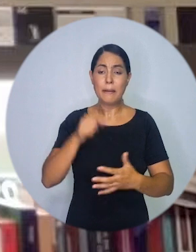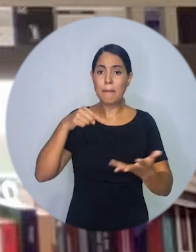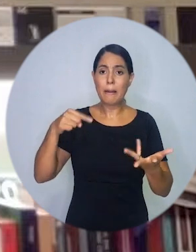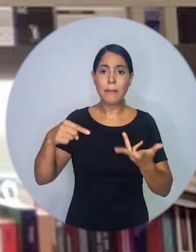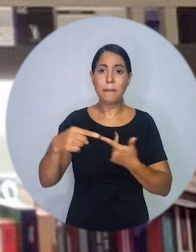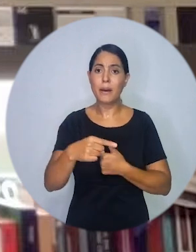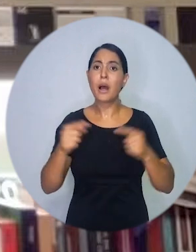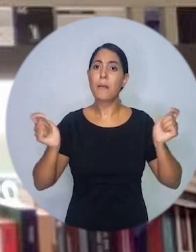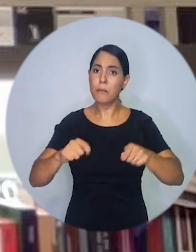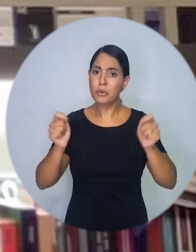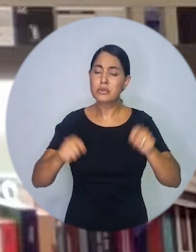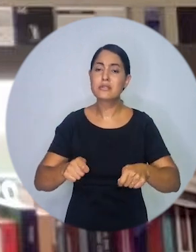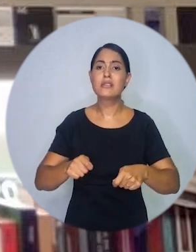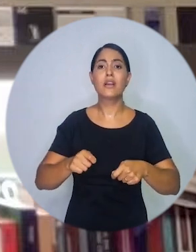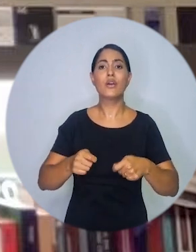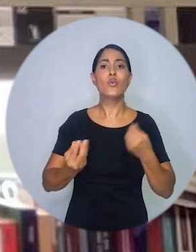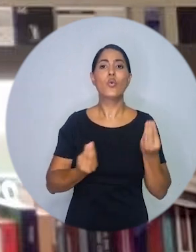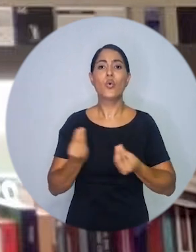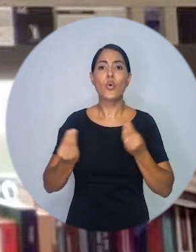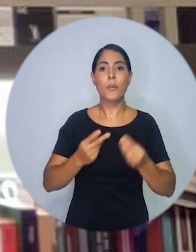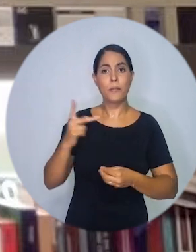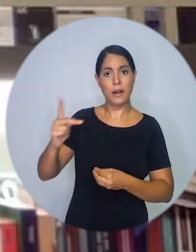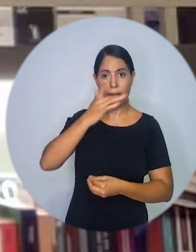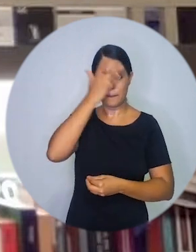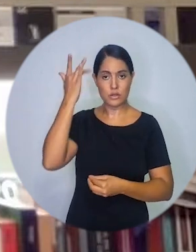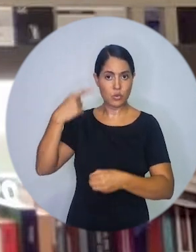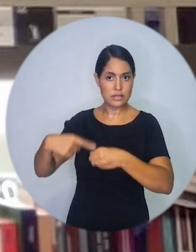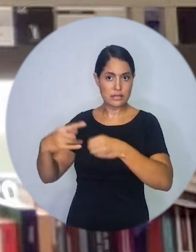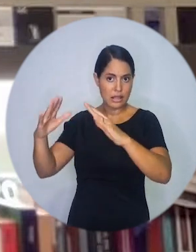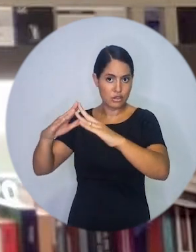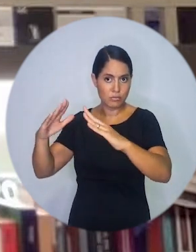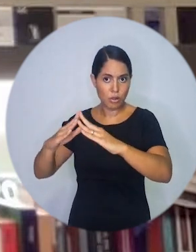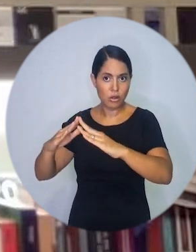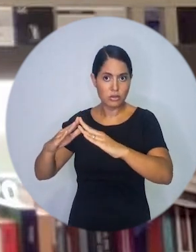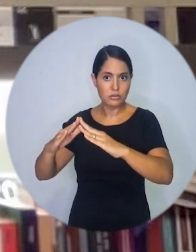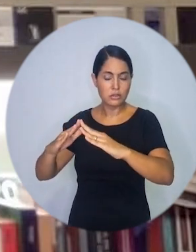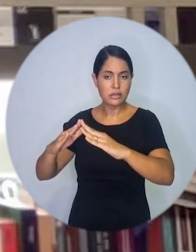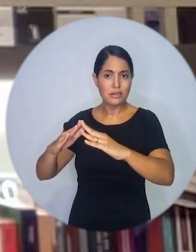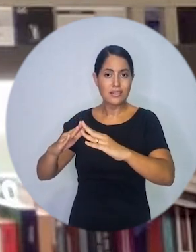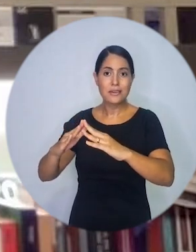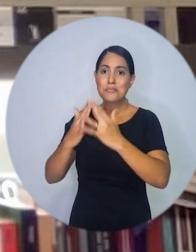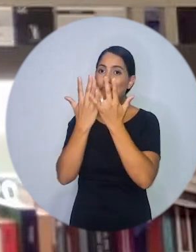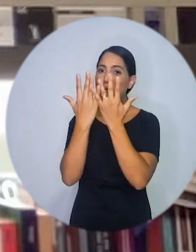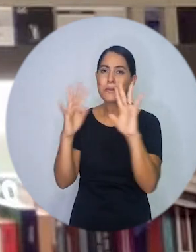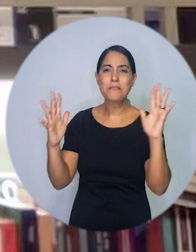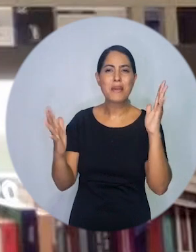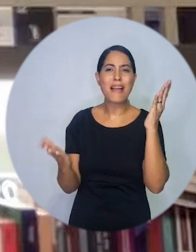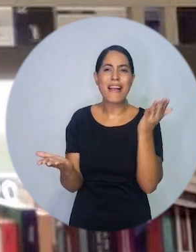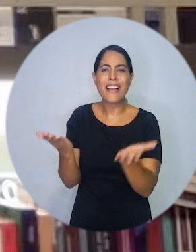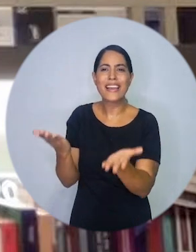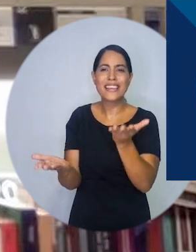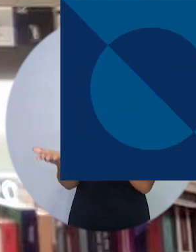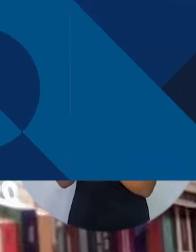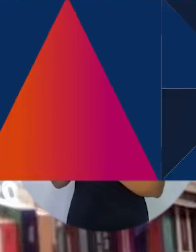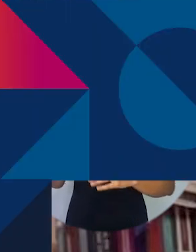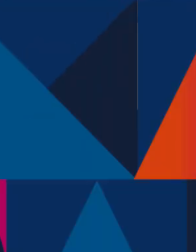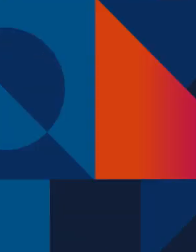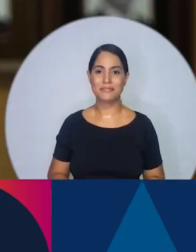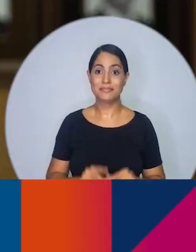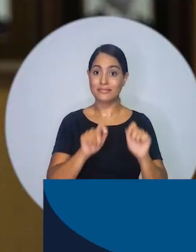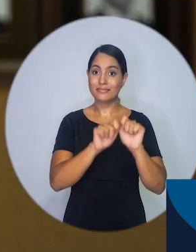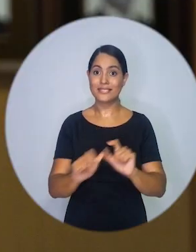seus recursos e proporcionar às pessoas que lá habitam um meio ambiente